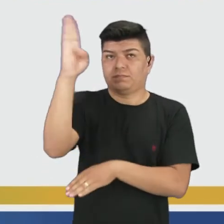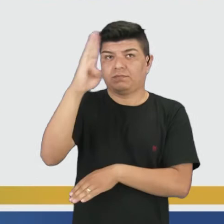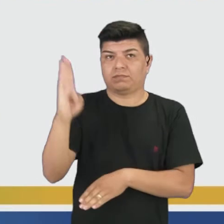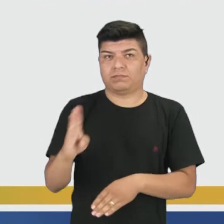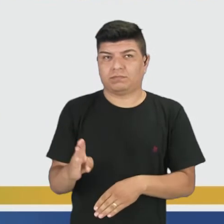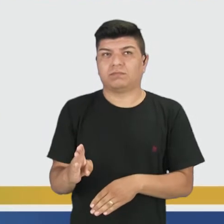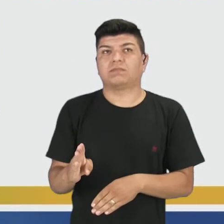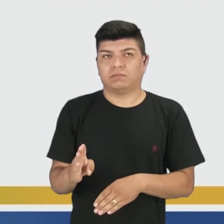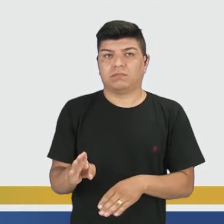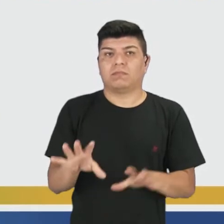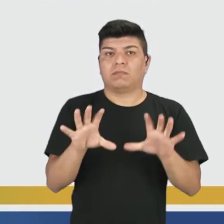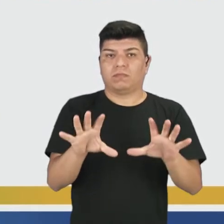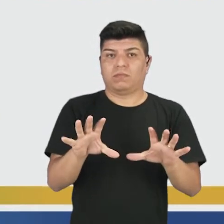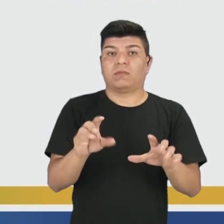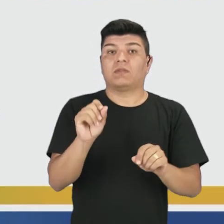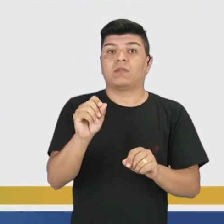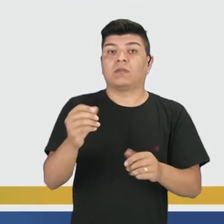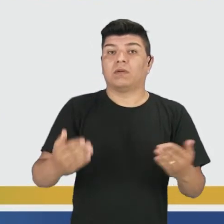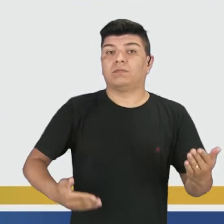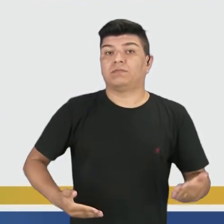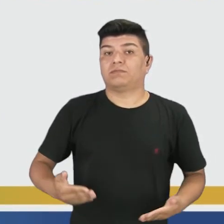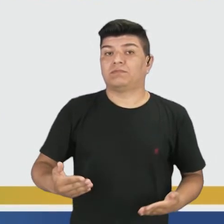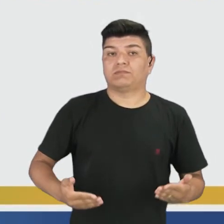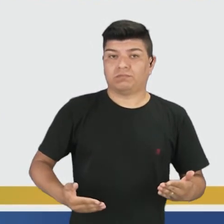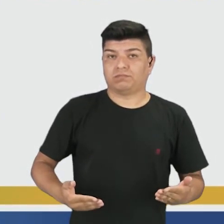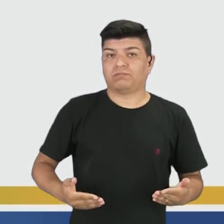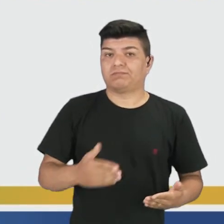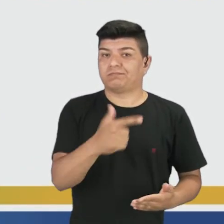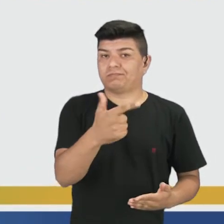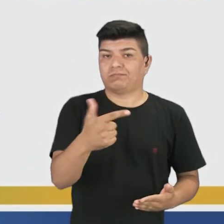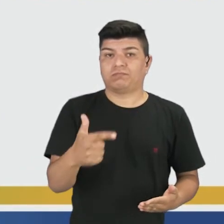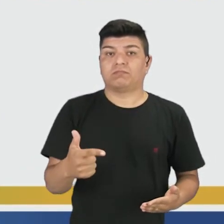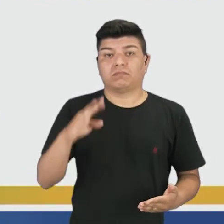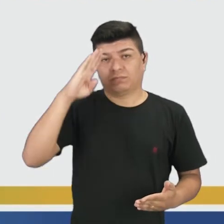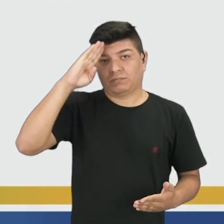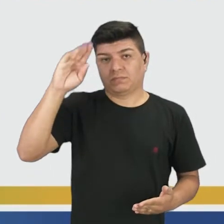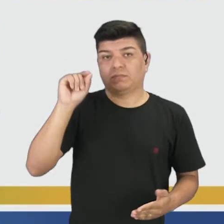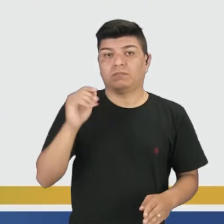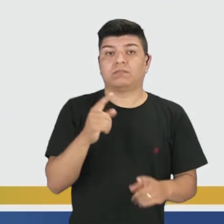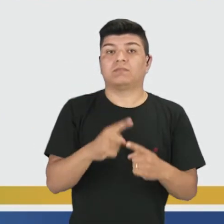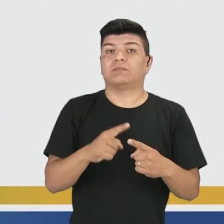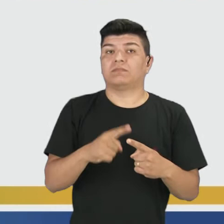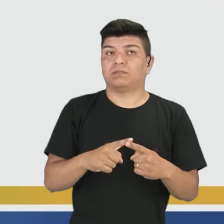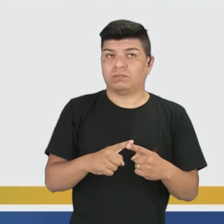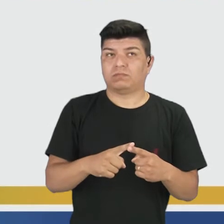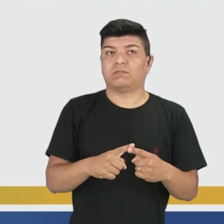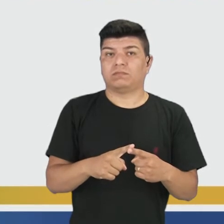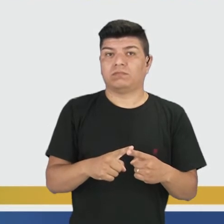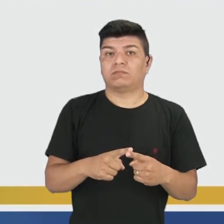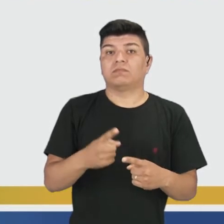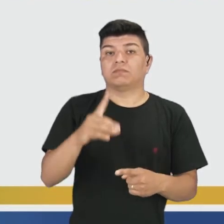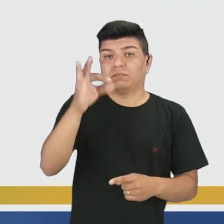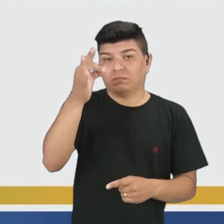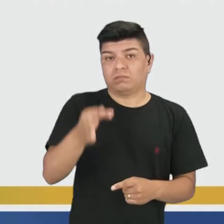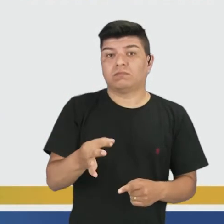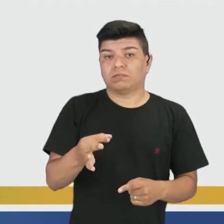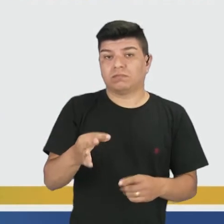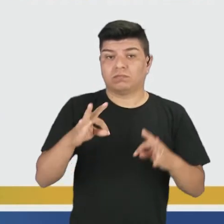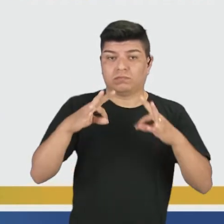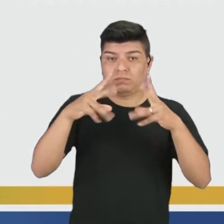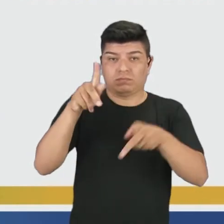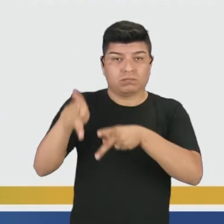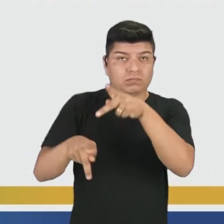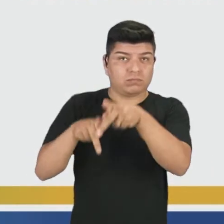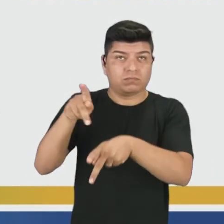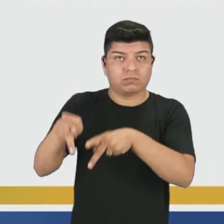parte do Brasil, esse é um serviço ineficiente, principalmente porque não garante acesso a toda a